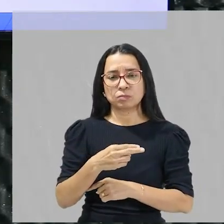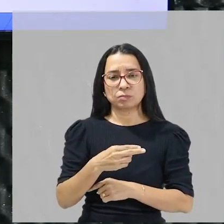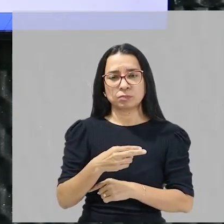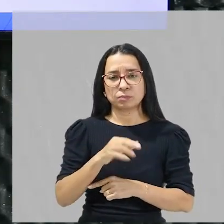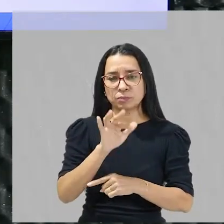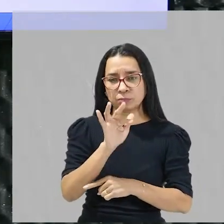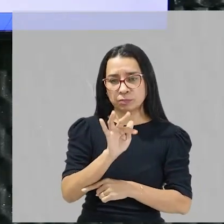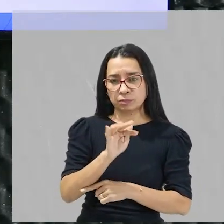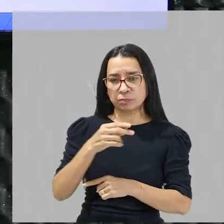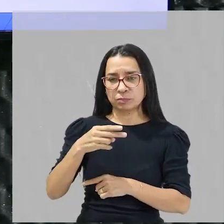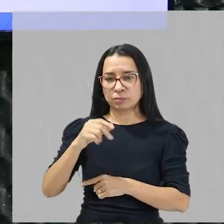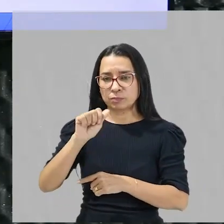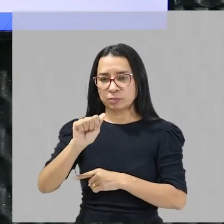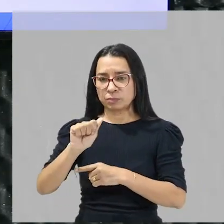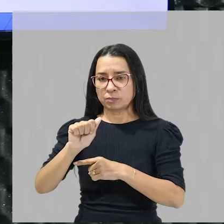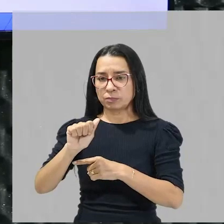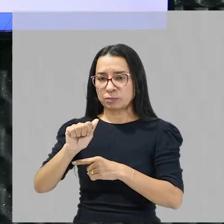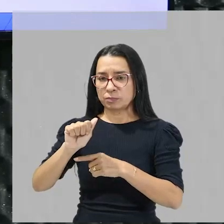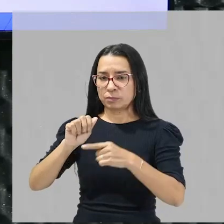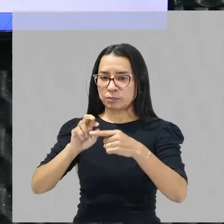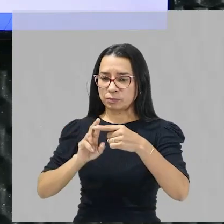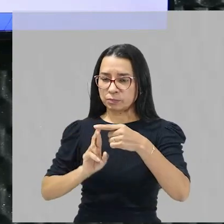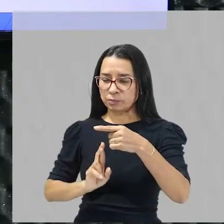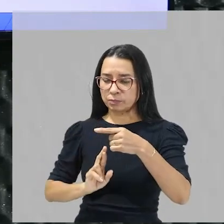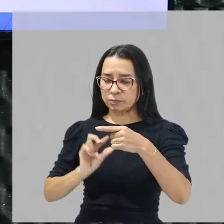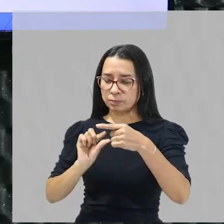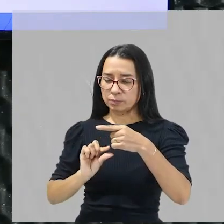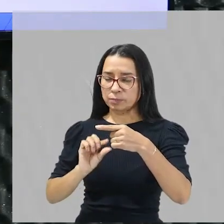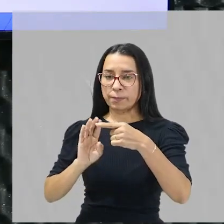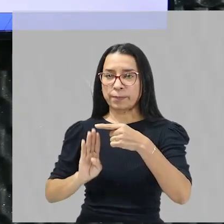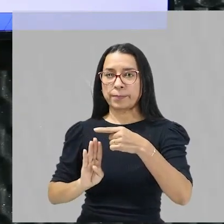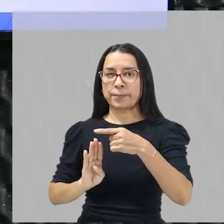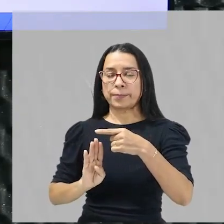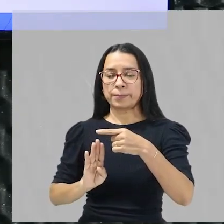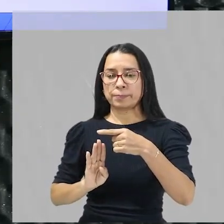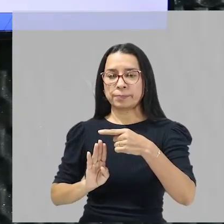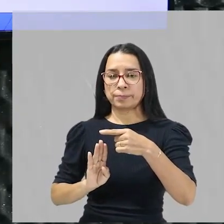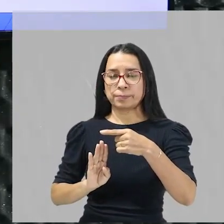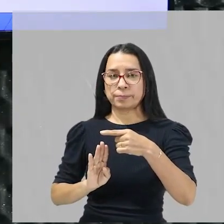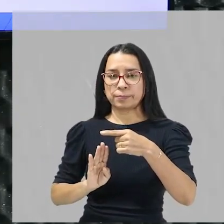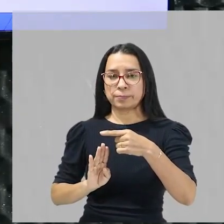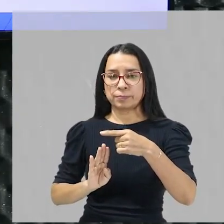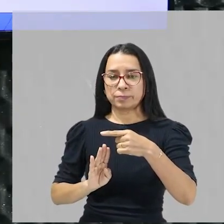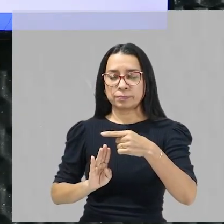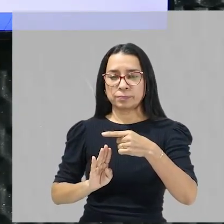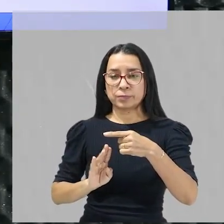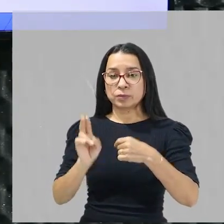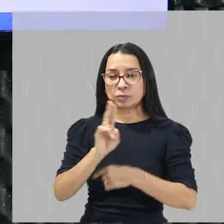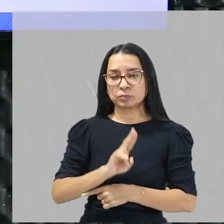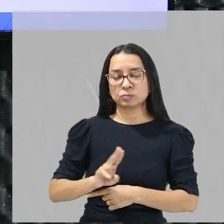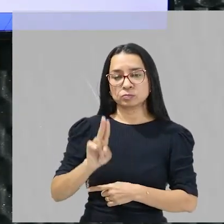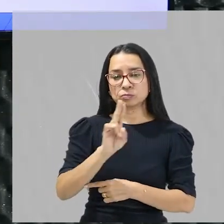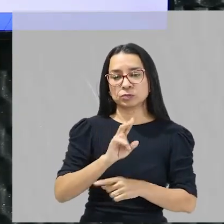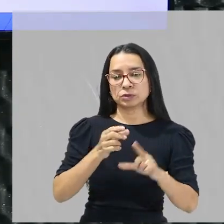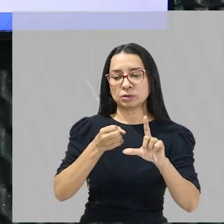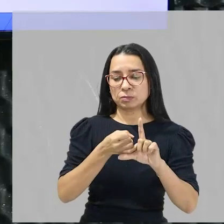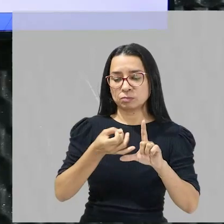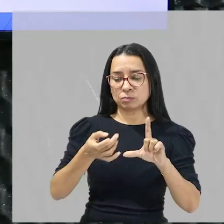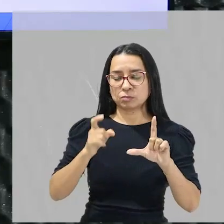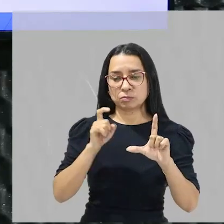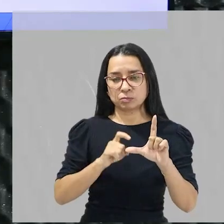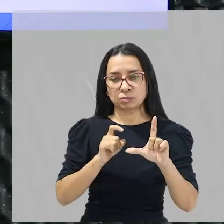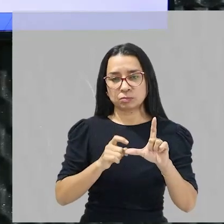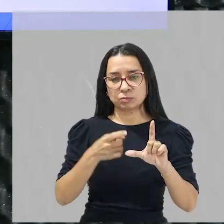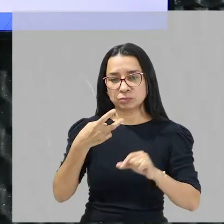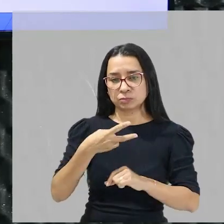F igual a A sobre Rzinho elevado a B. Tá? Então, nesse caso aqui, aplicando o logaritmo em ambos